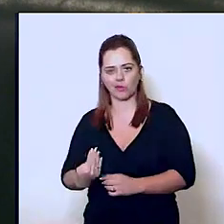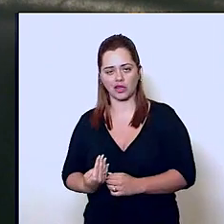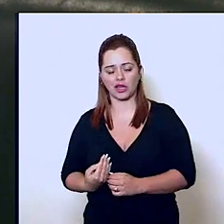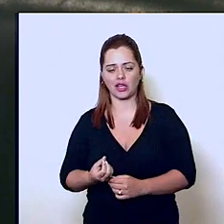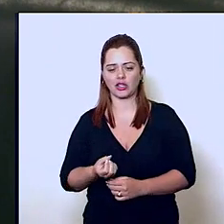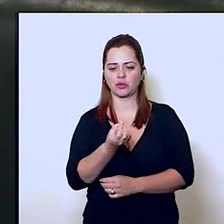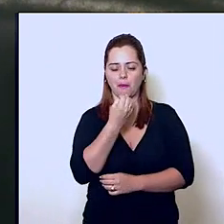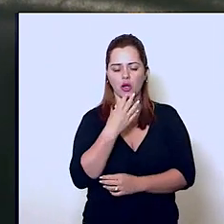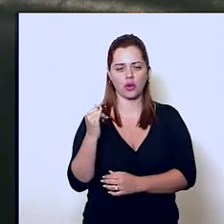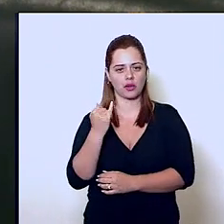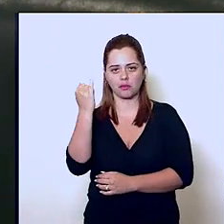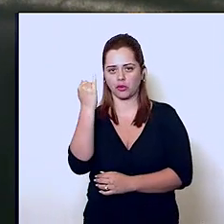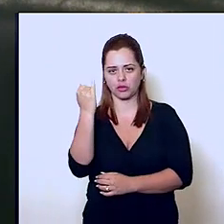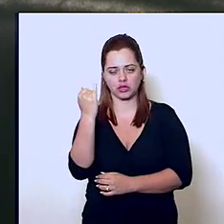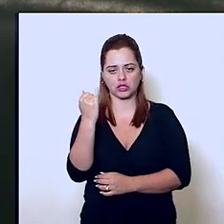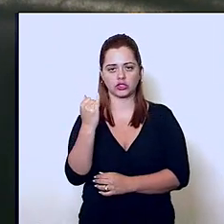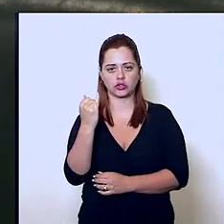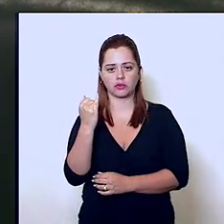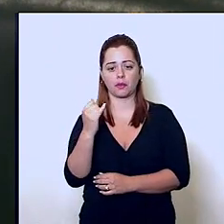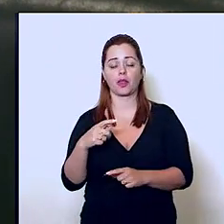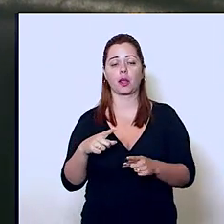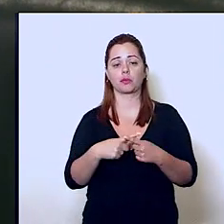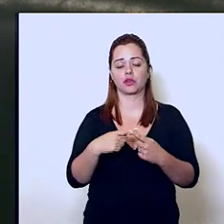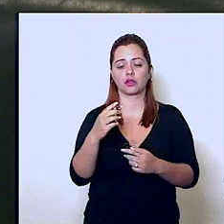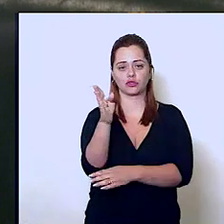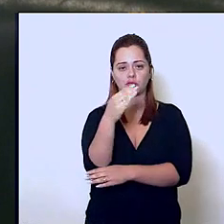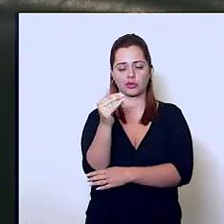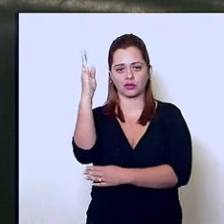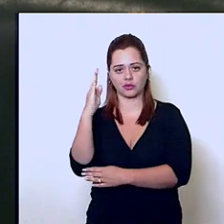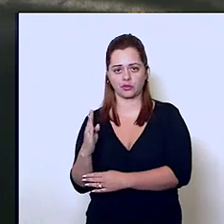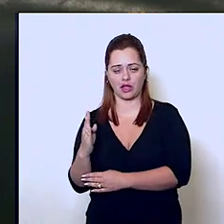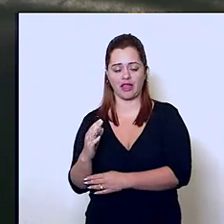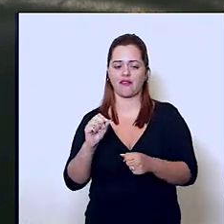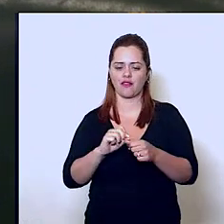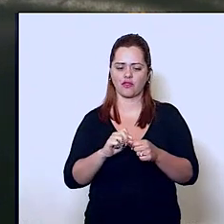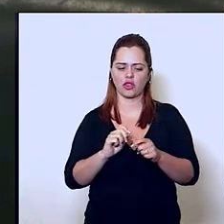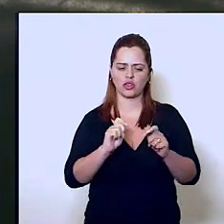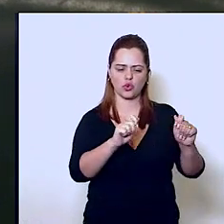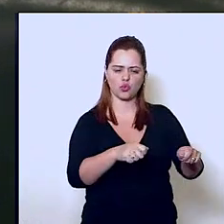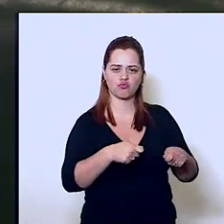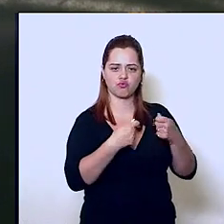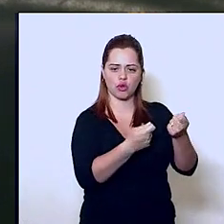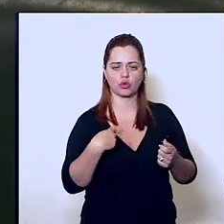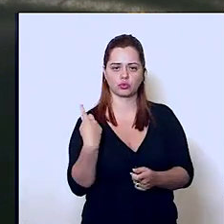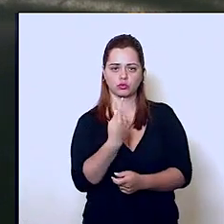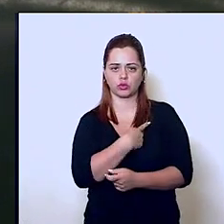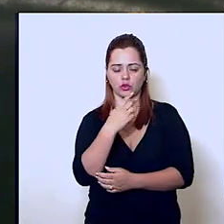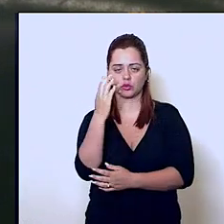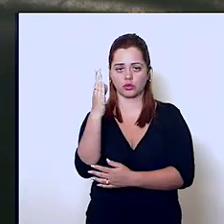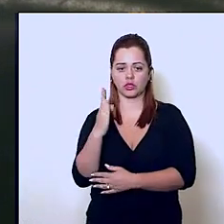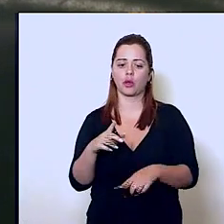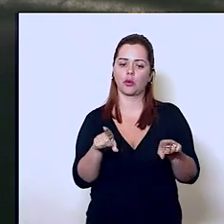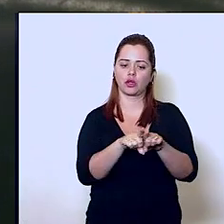diplomacia brasileira, que não só, né, foi artífice de várias conquistas para o nosso Brasil, como também implantou pilares,